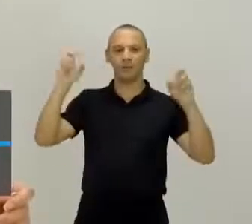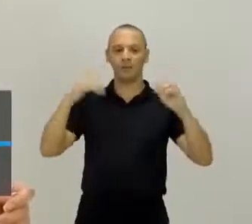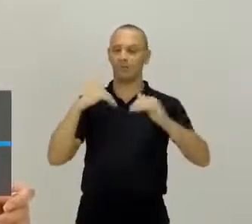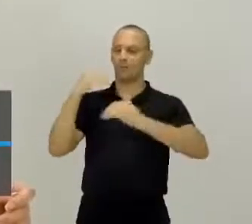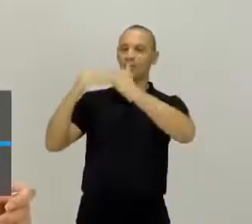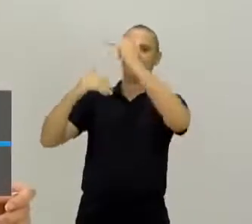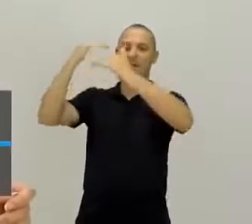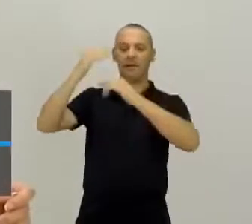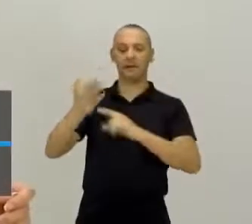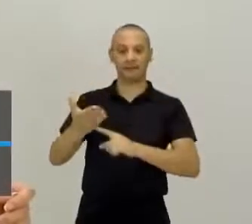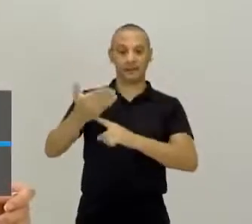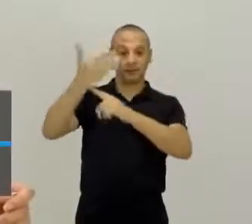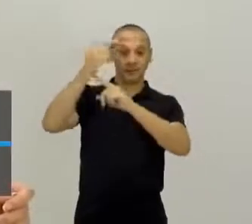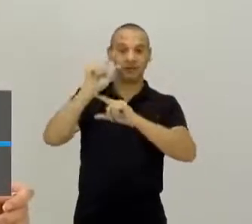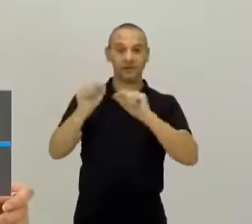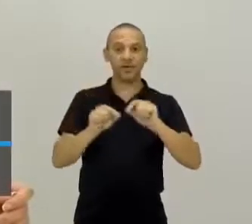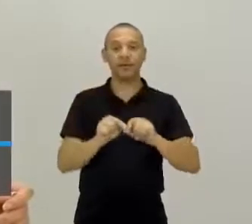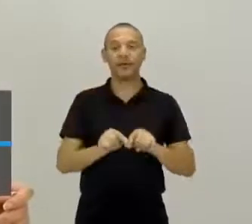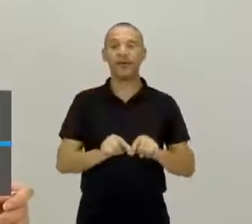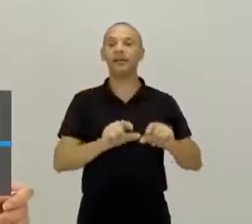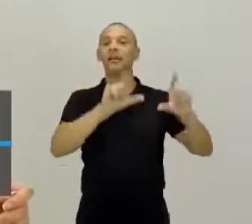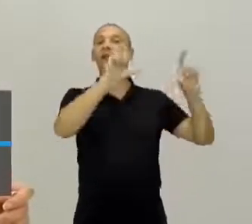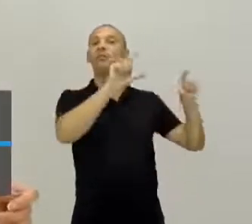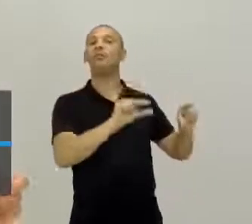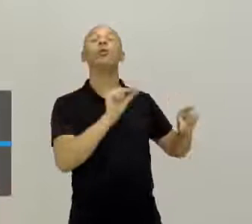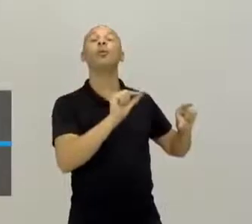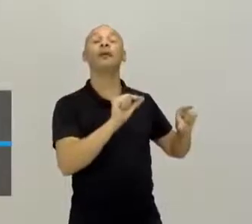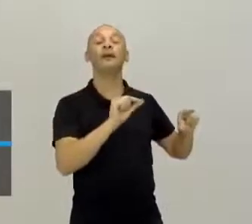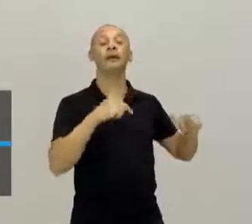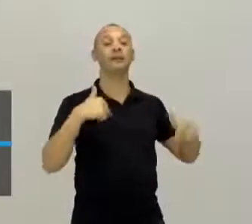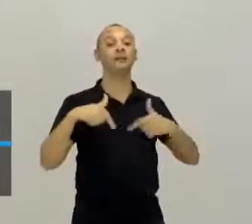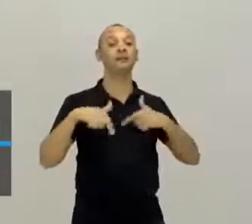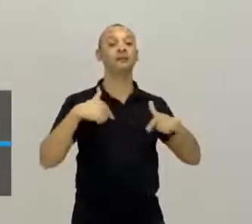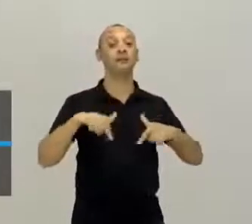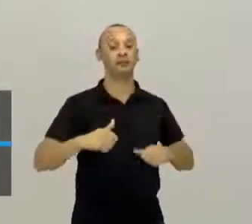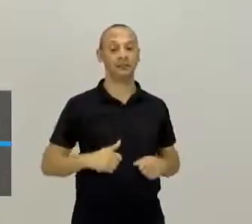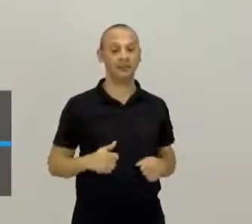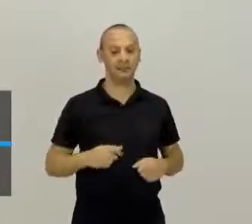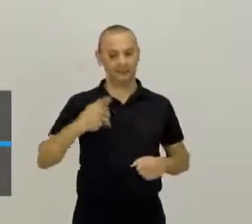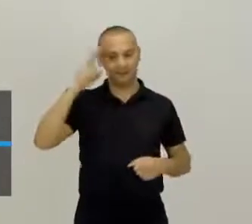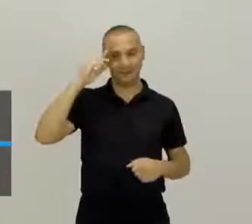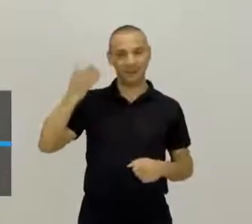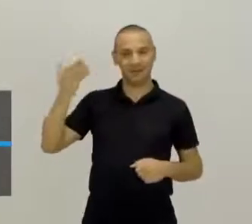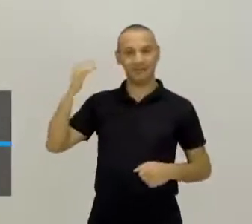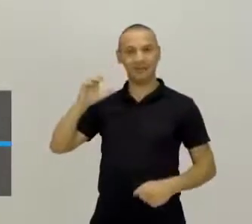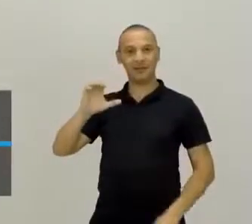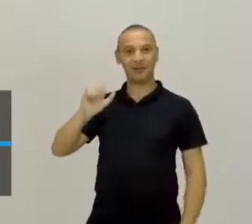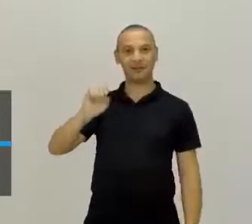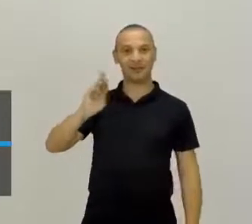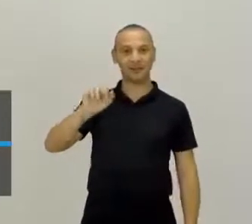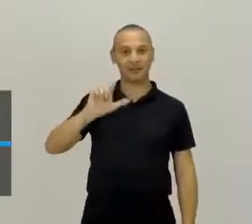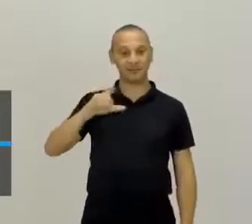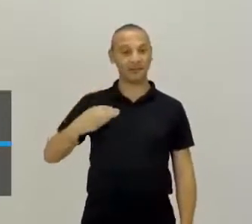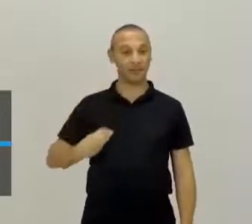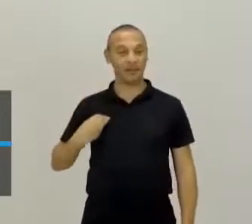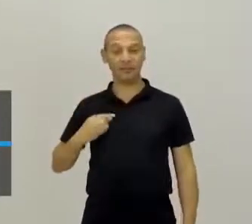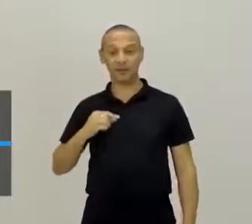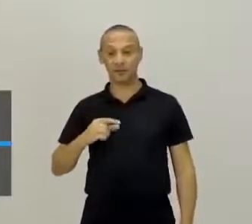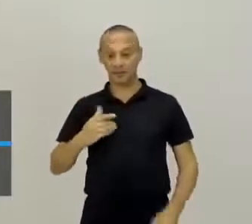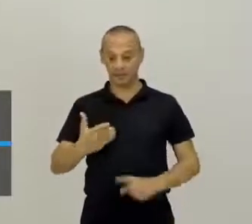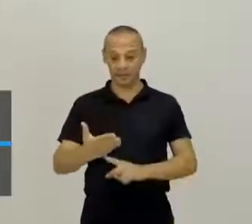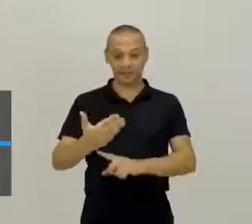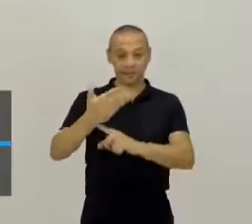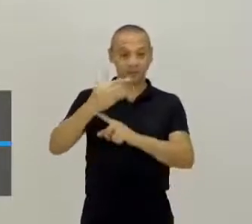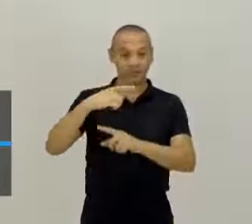da tecnologia diminui os empregos. Mas a gente pode retomar aquela aula que o Dr. Cabral participou. Né? Se a gente tem tecnologia,